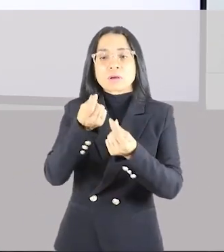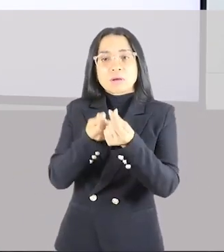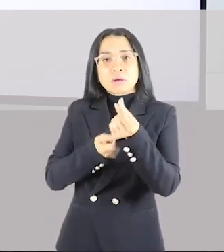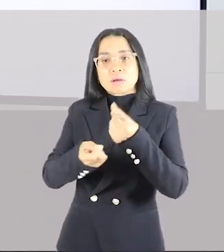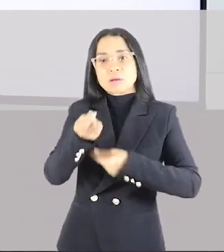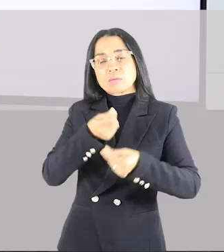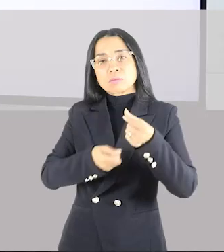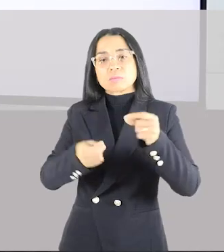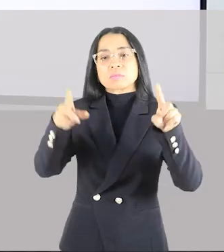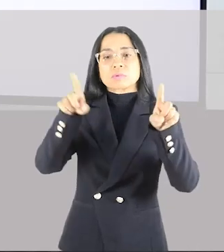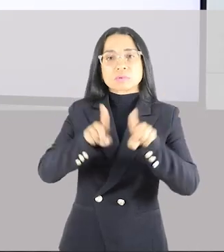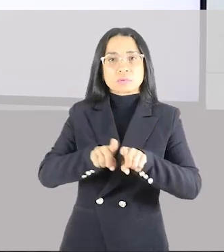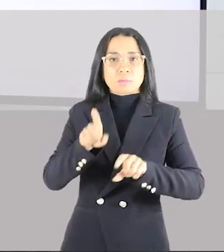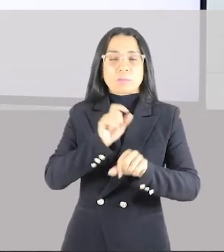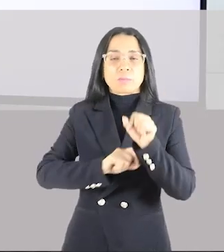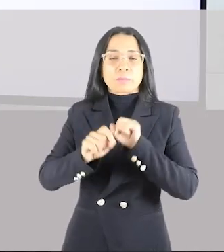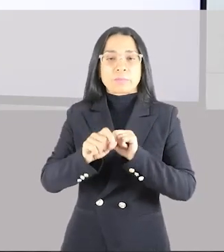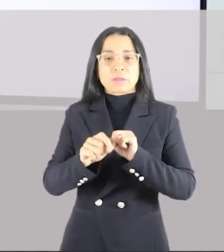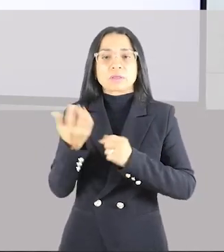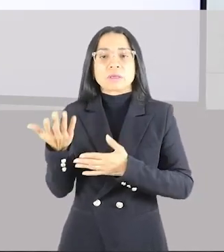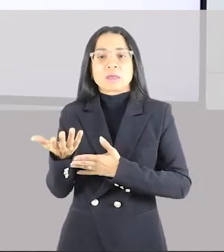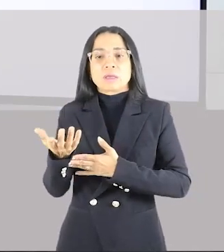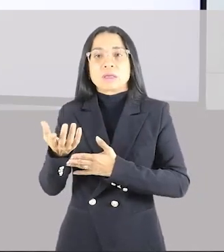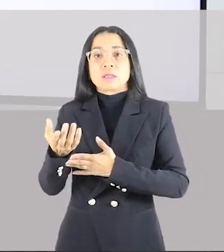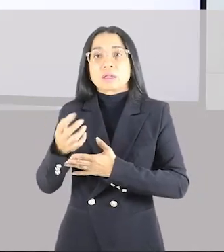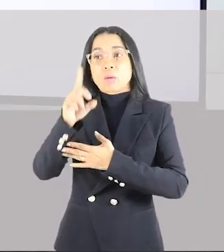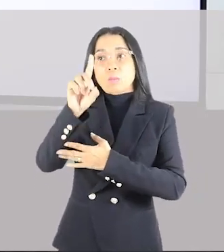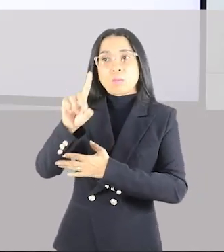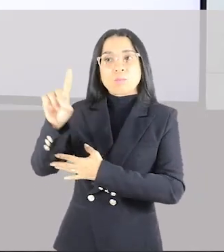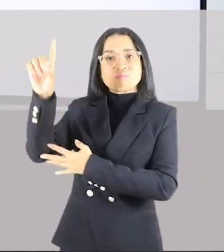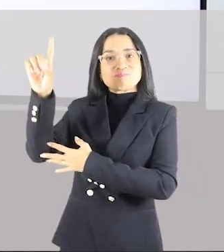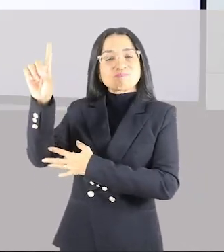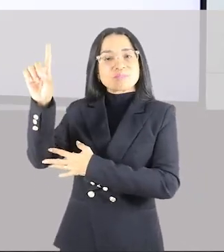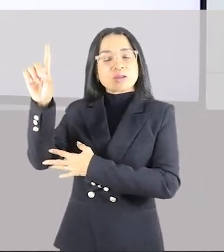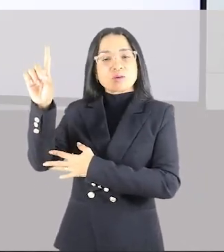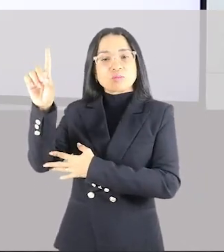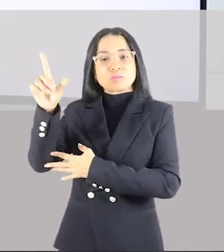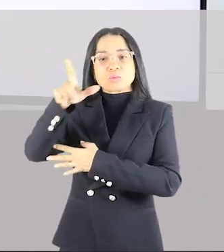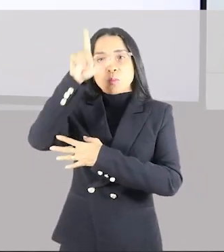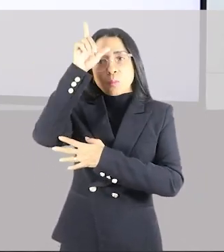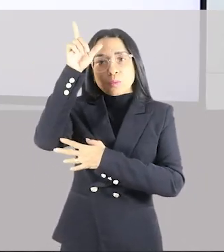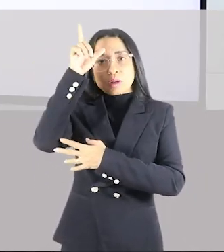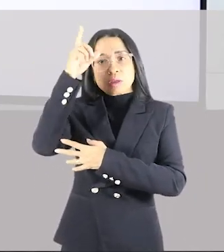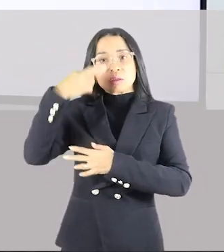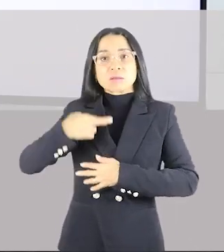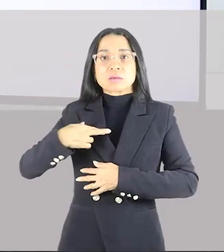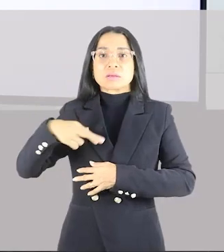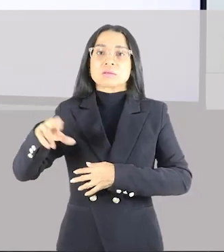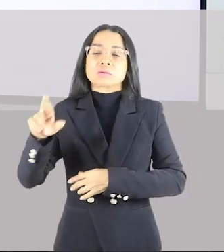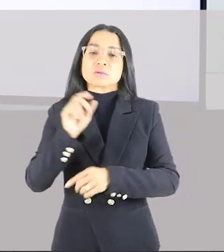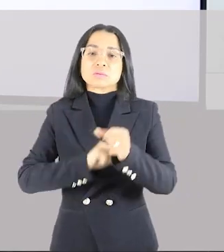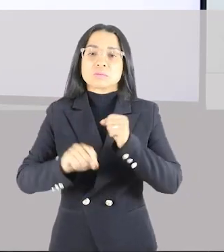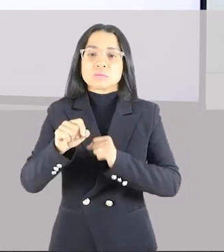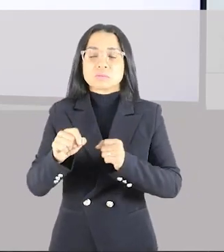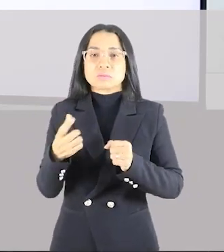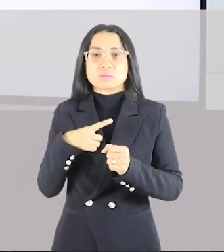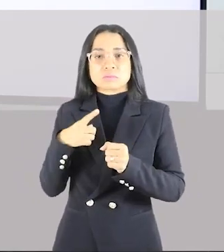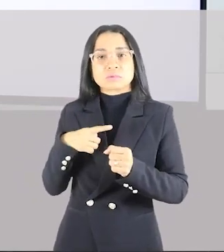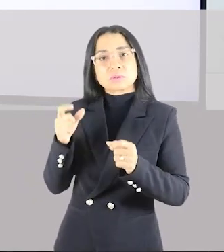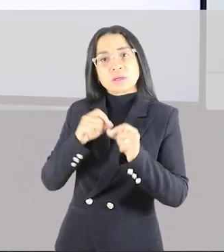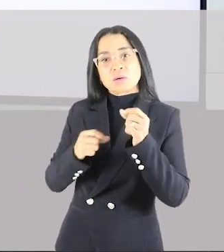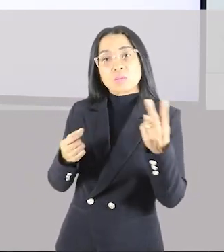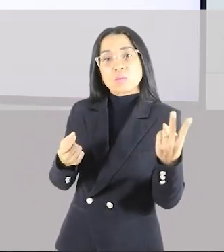economia, ele também era uma divindade, ele era também um líder religioso, então ele ocupa uma